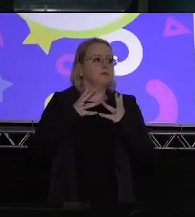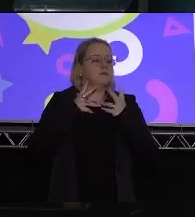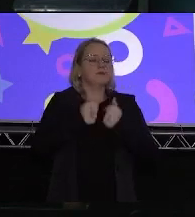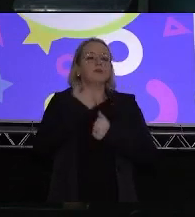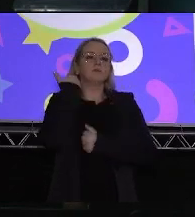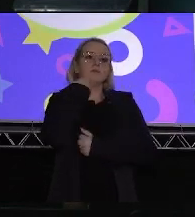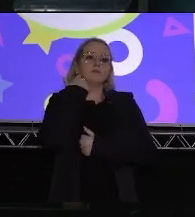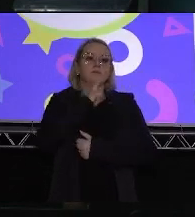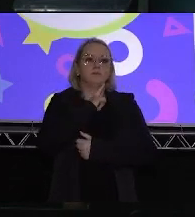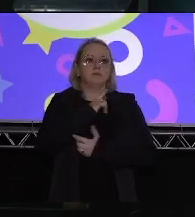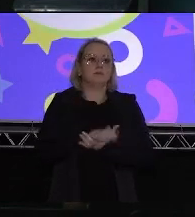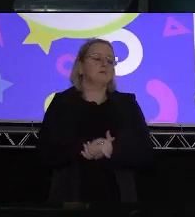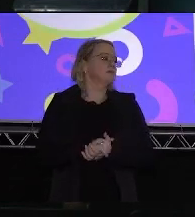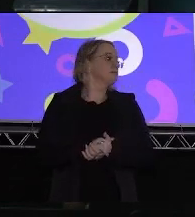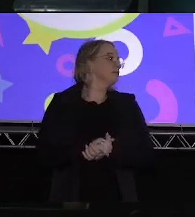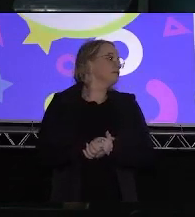tinha.